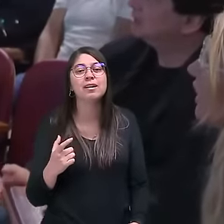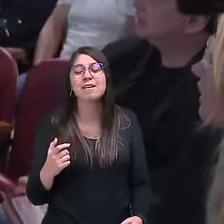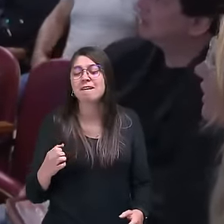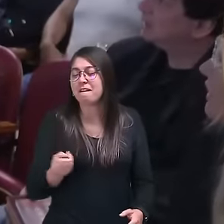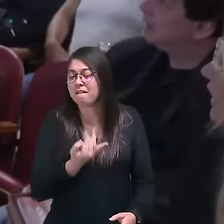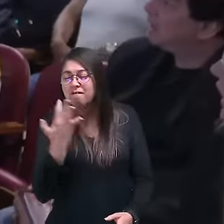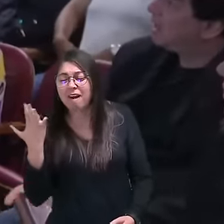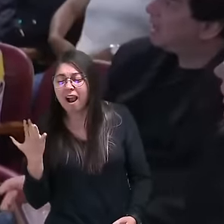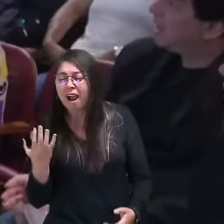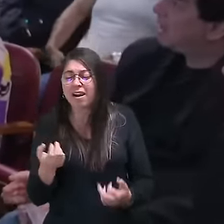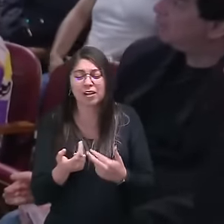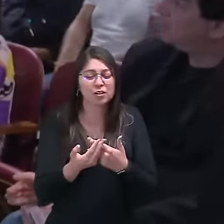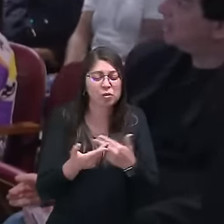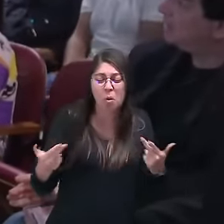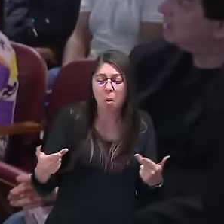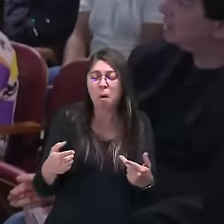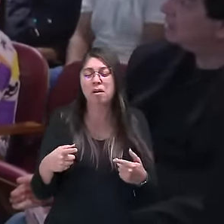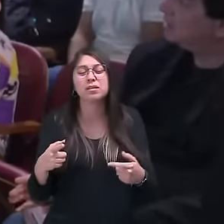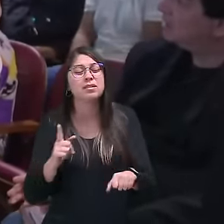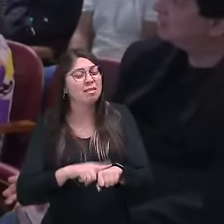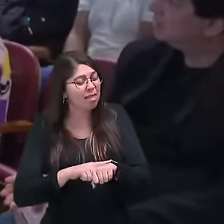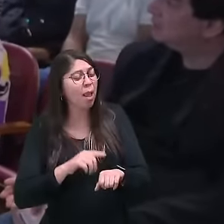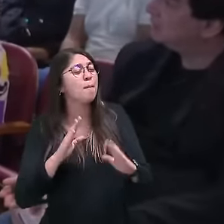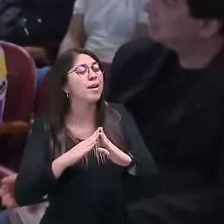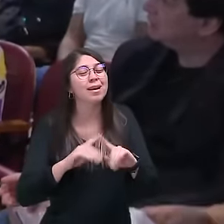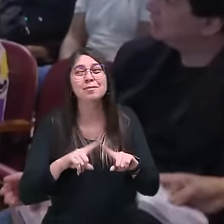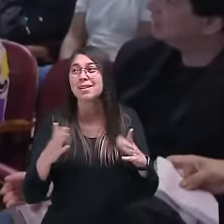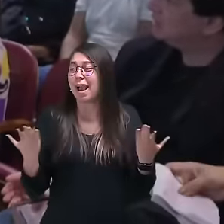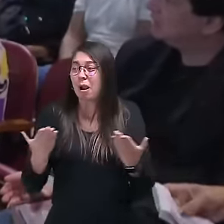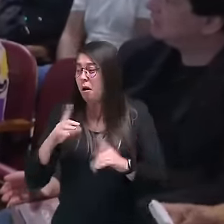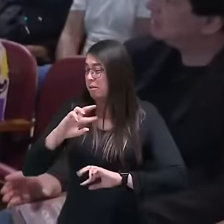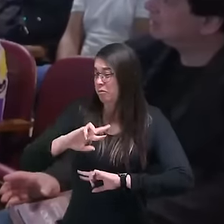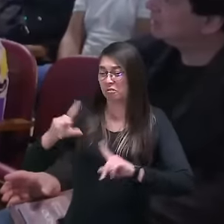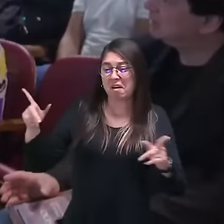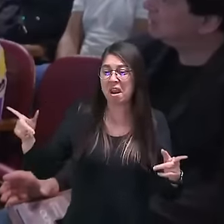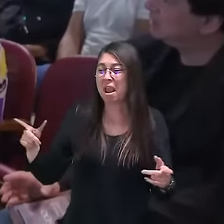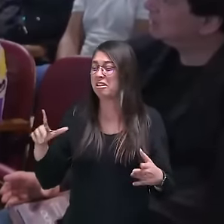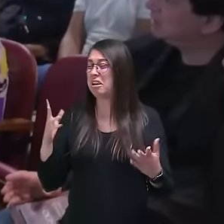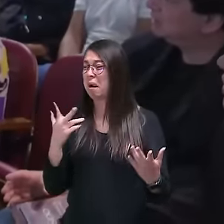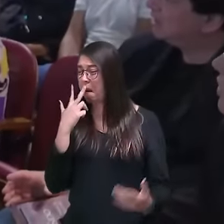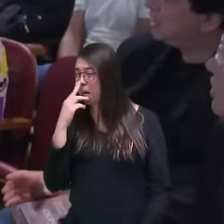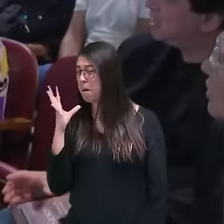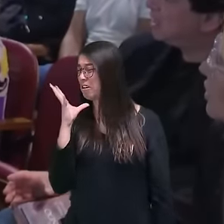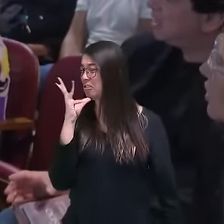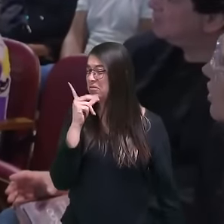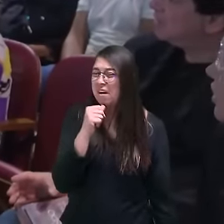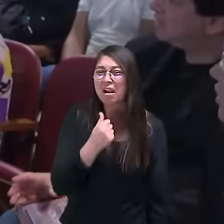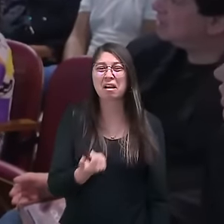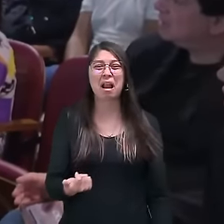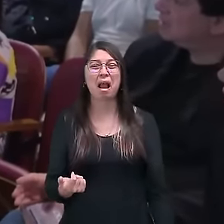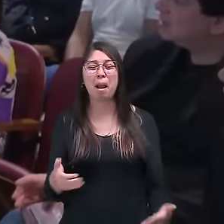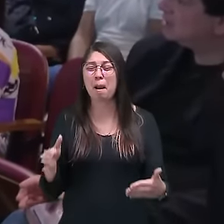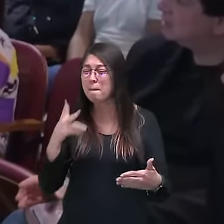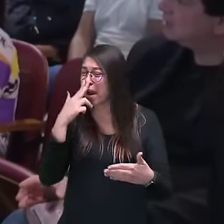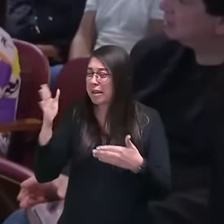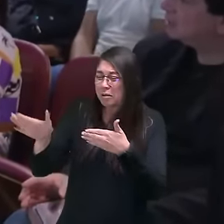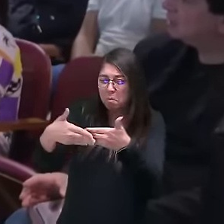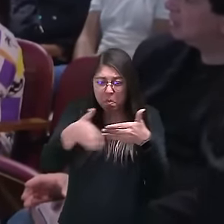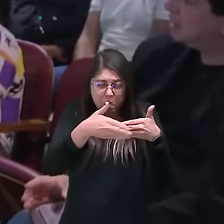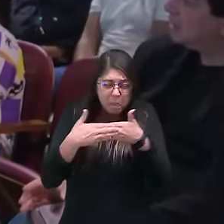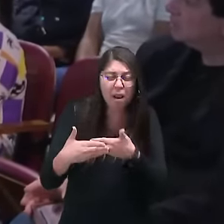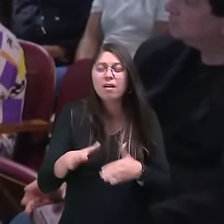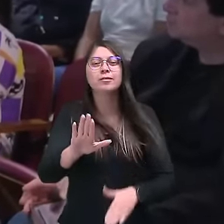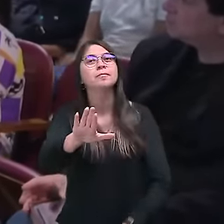tinha tempo para estar em casa. Mas tudo mudou. Agora está devagar. Parece que as portas se estão fechando. Meu